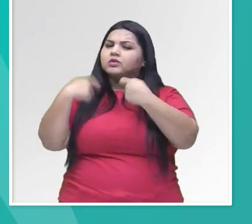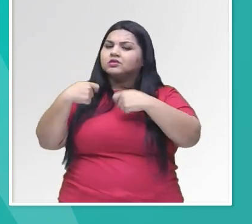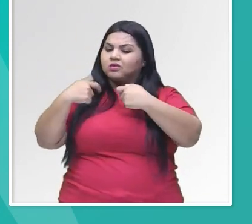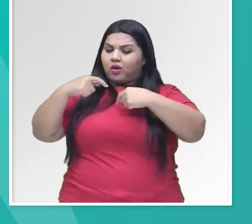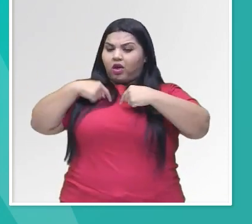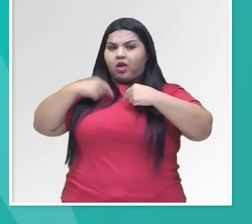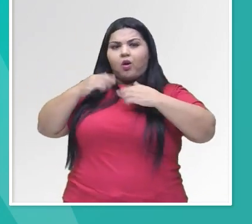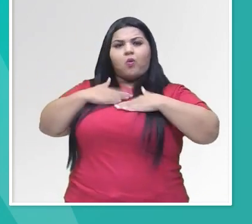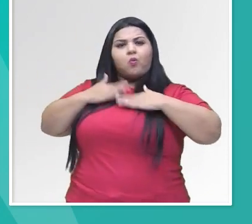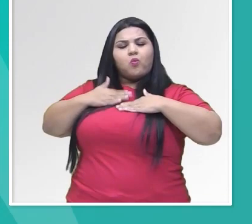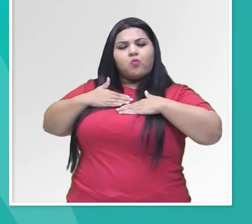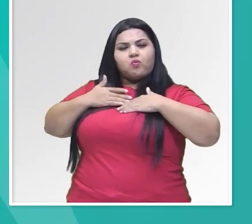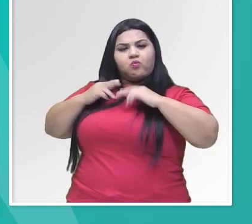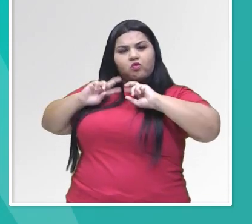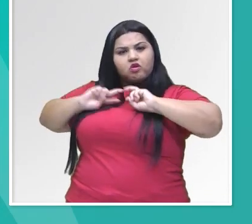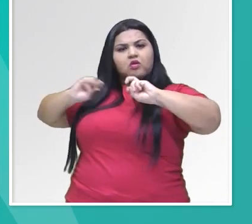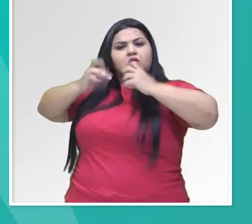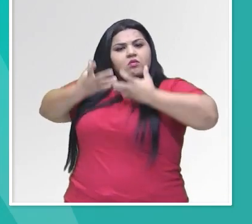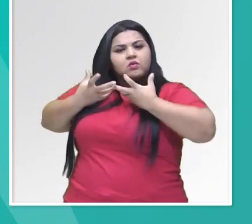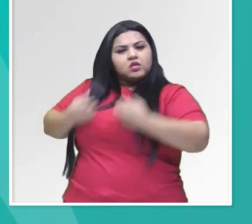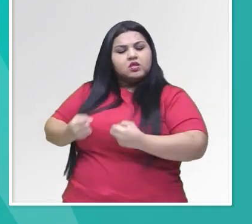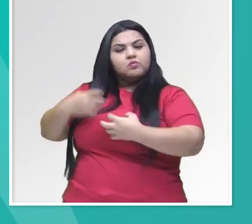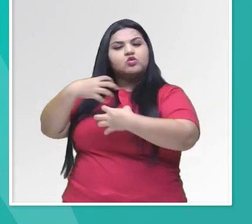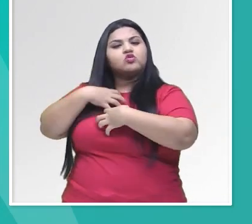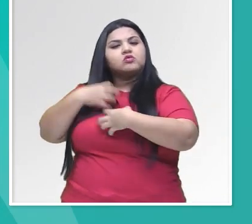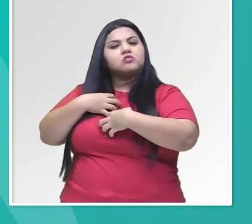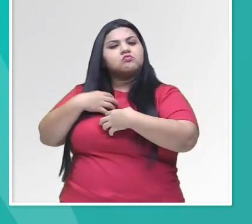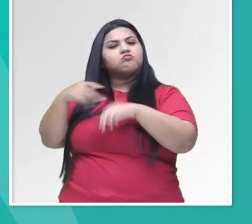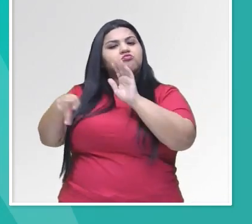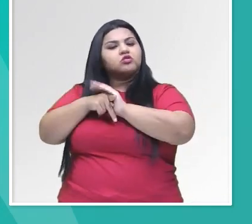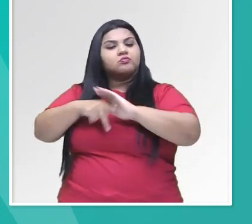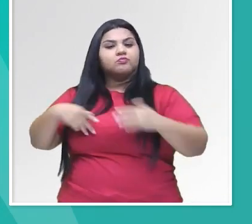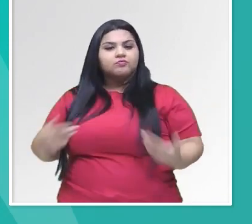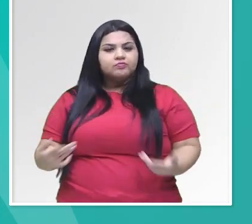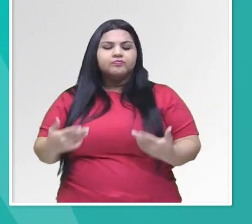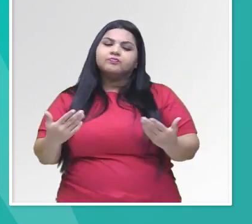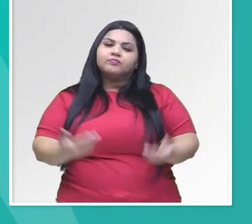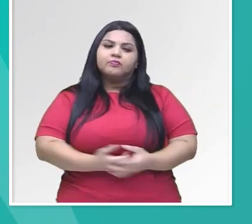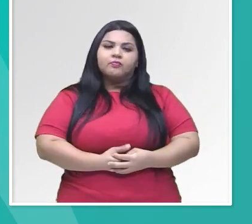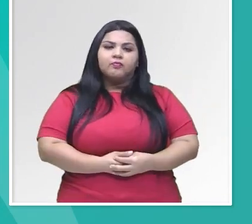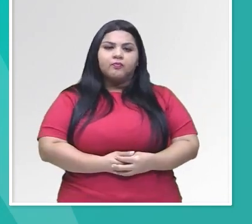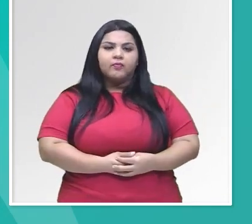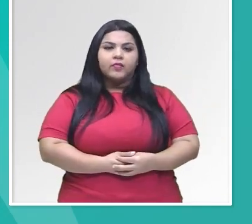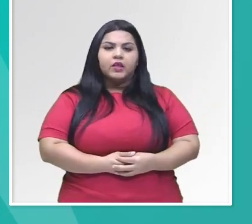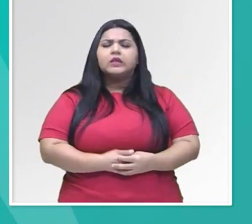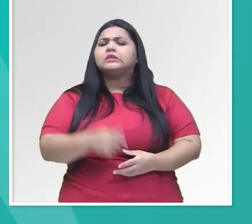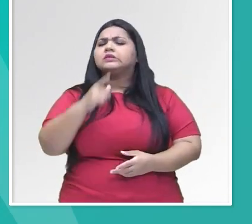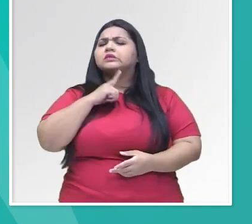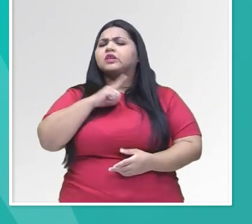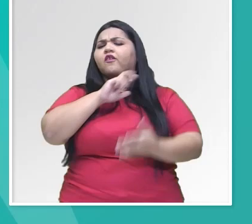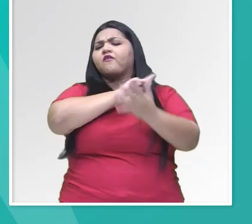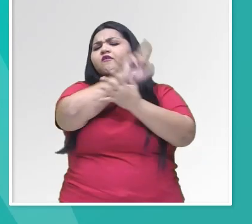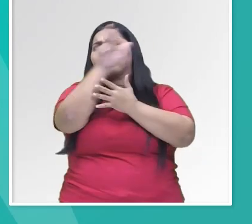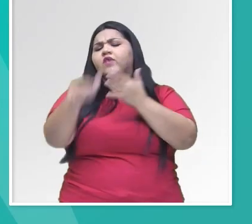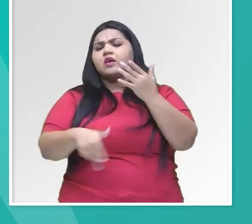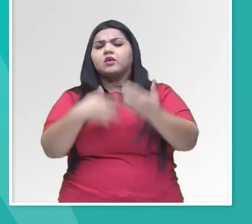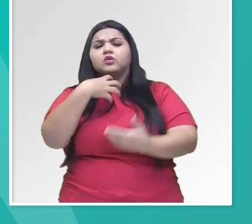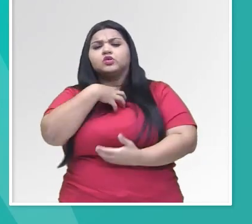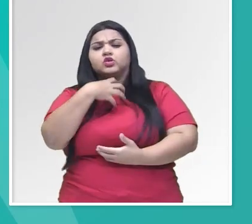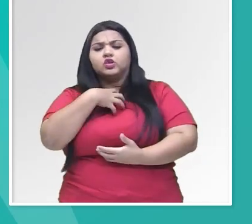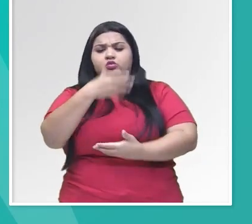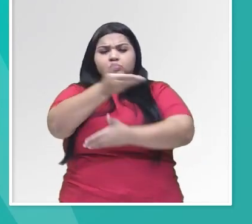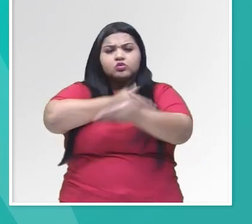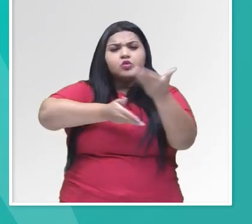aceitar como pessoa, com o meu jeito de ser. Então vamos lá. Existem várias formas de